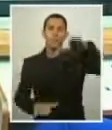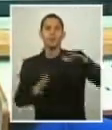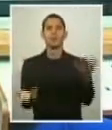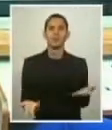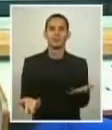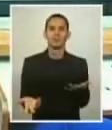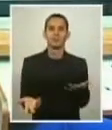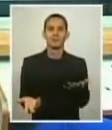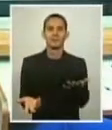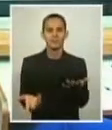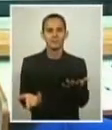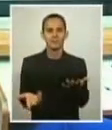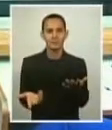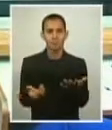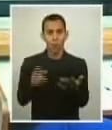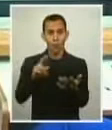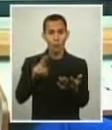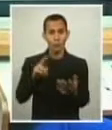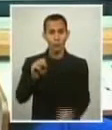desigualdade Olha só Russo